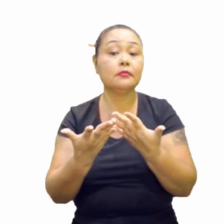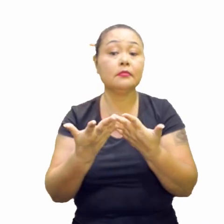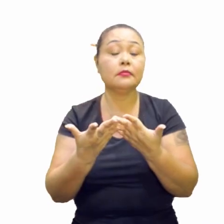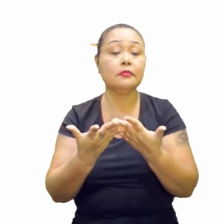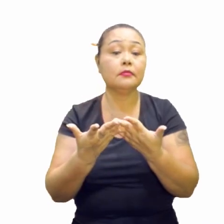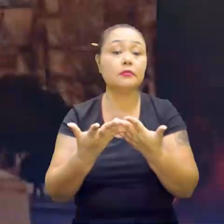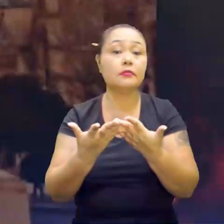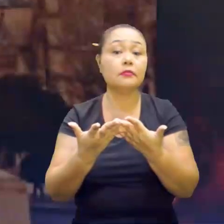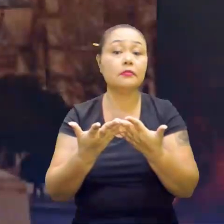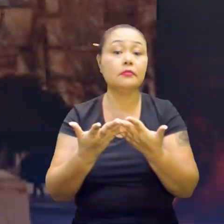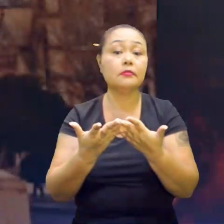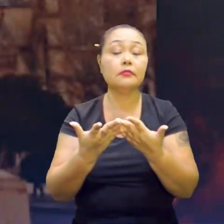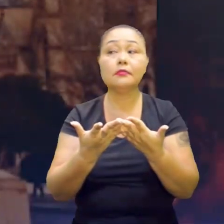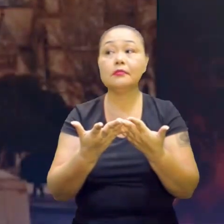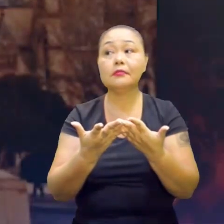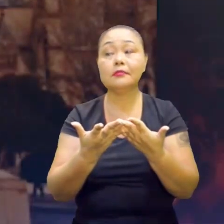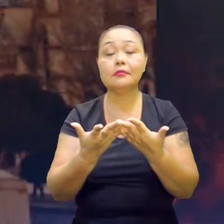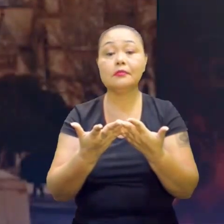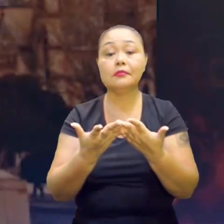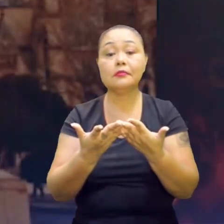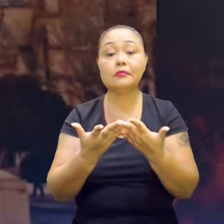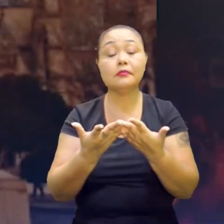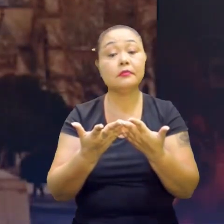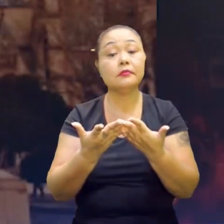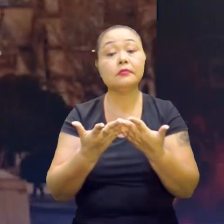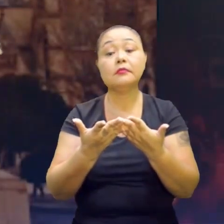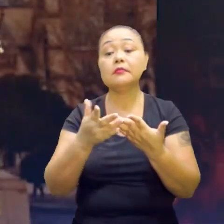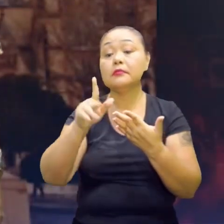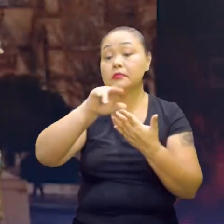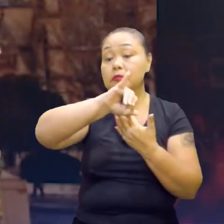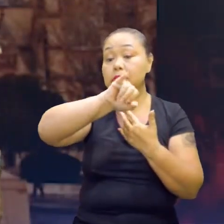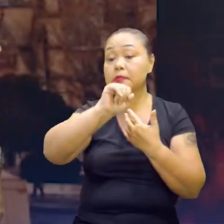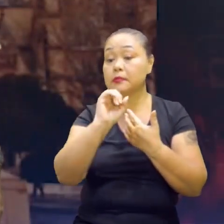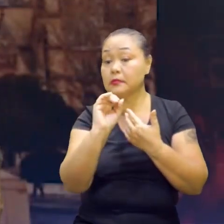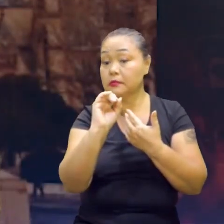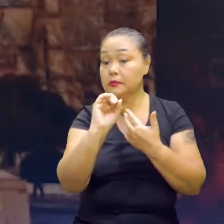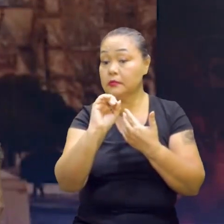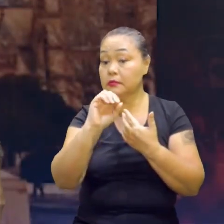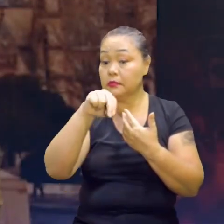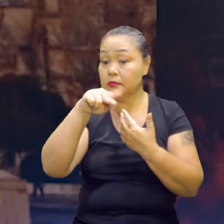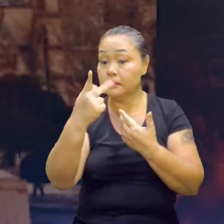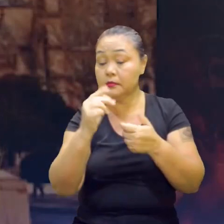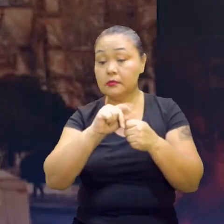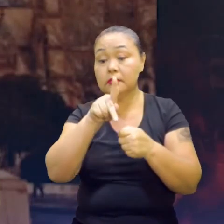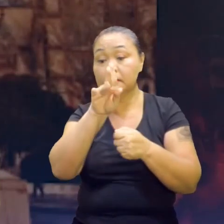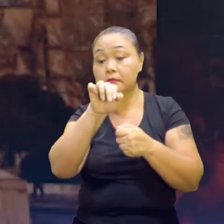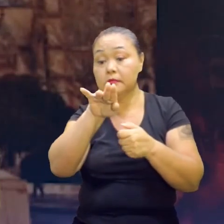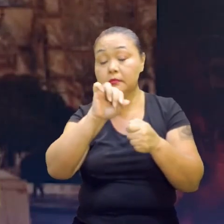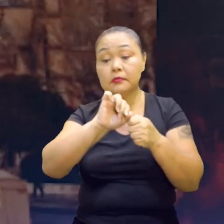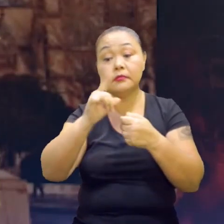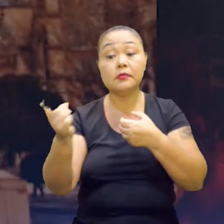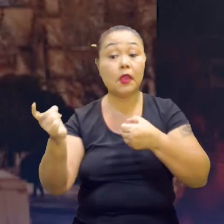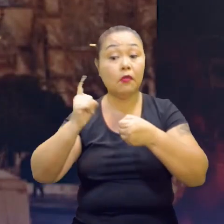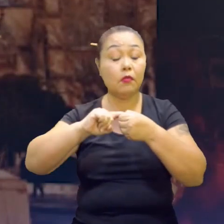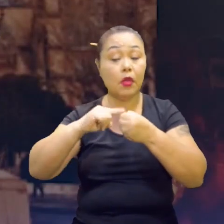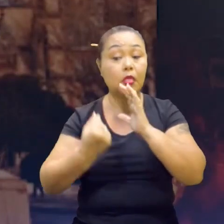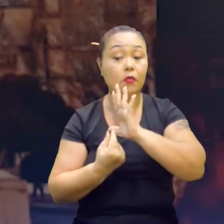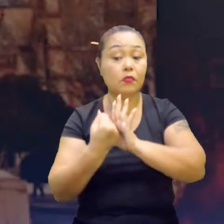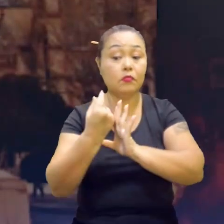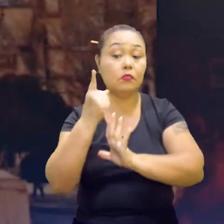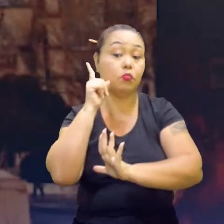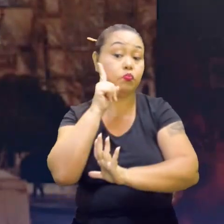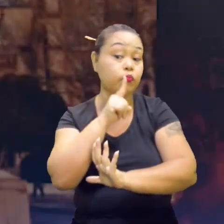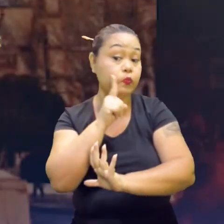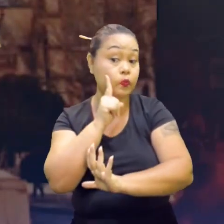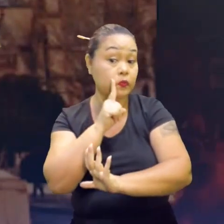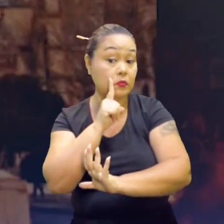mim, John Keynes foi o cara que conseguiu retomar a economia americana. Essa foi a